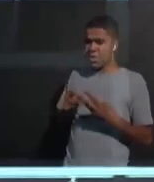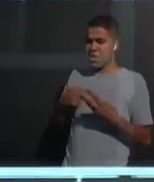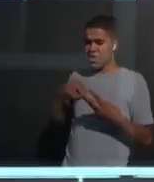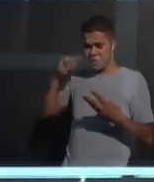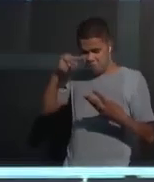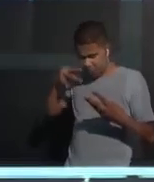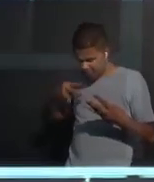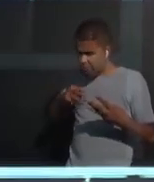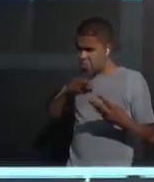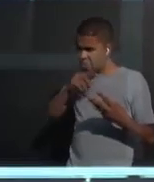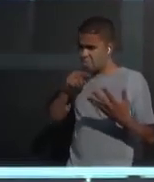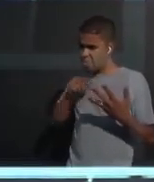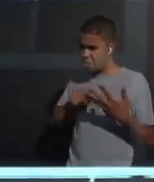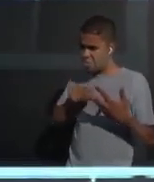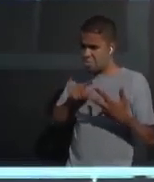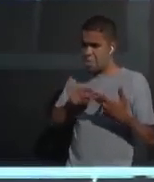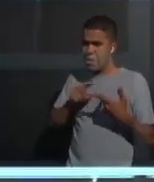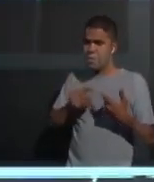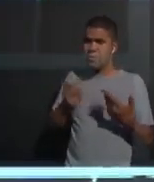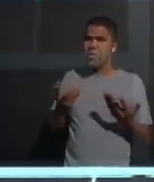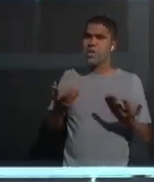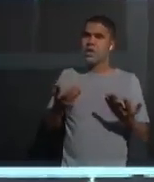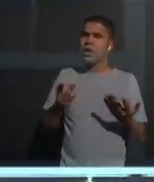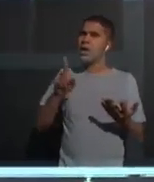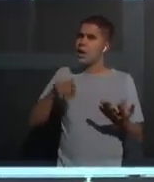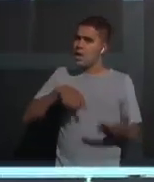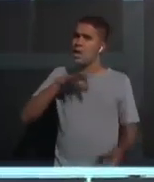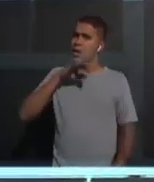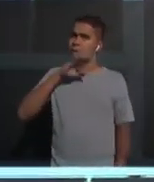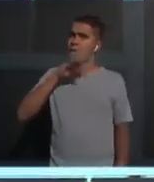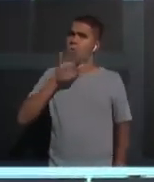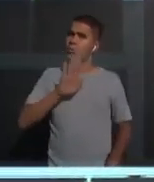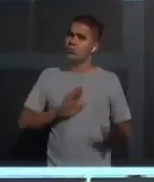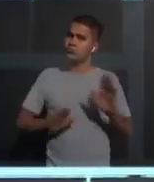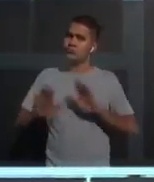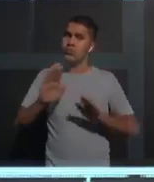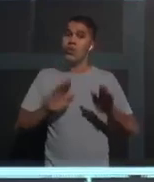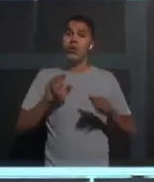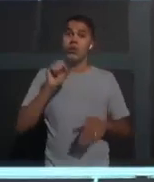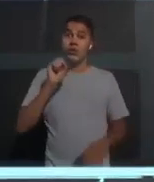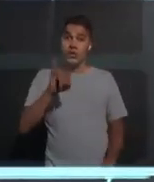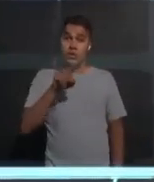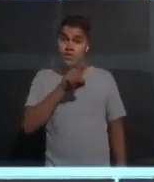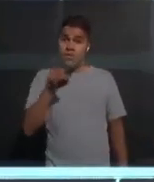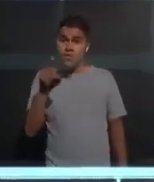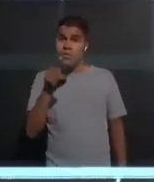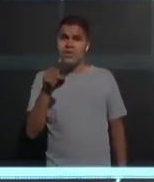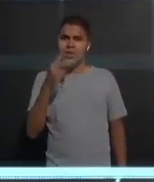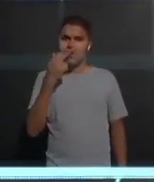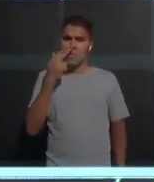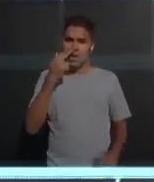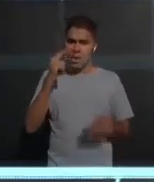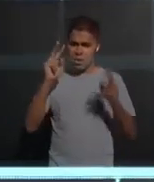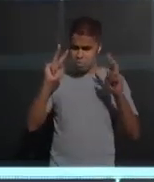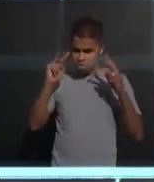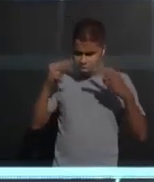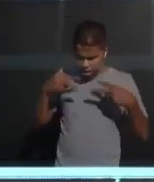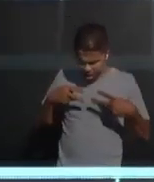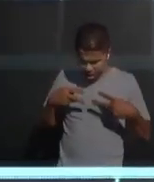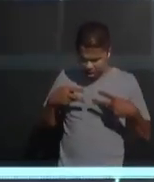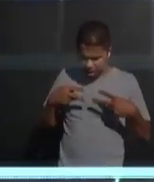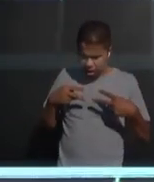nelas mesmas isso é muito ruim porque se você não se vê como uma